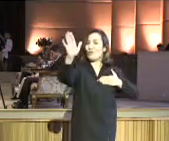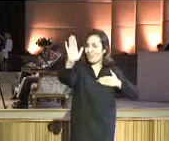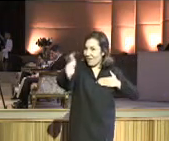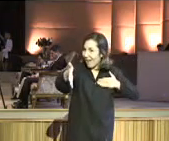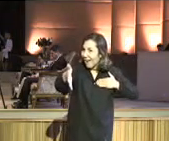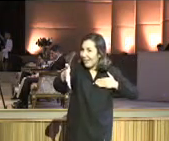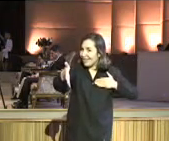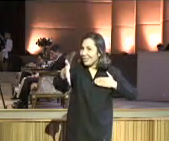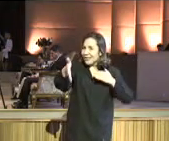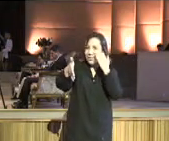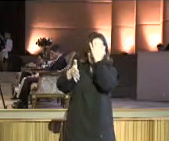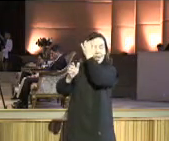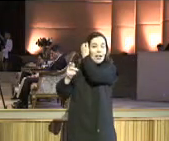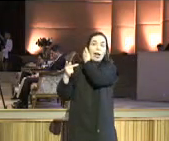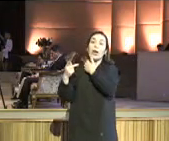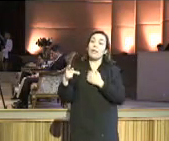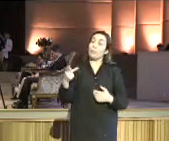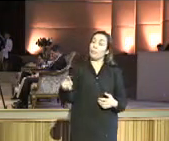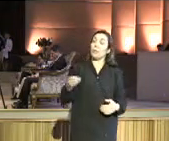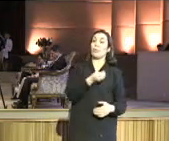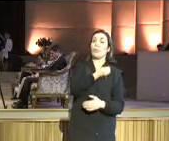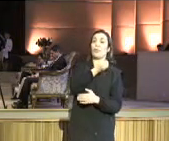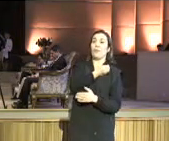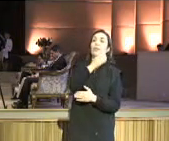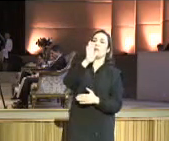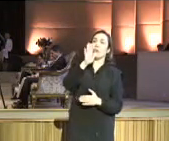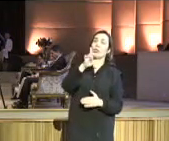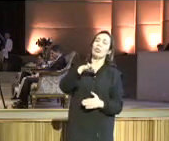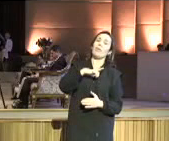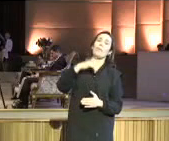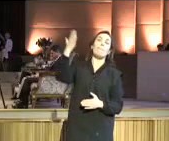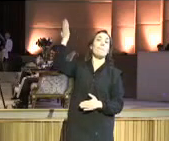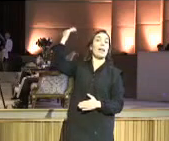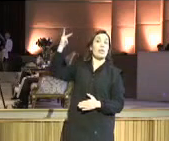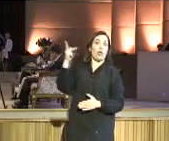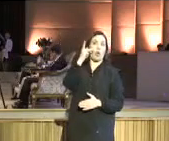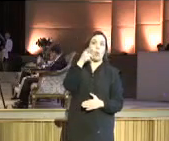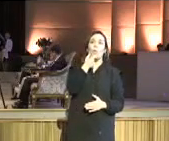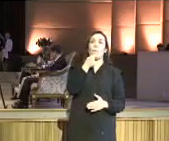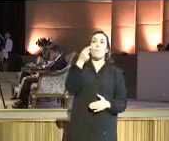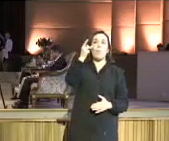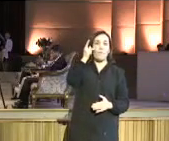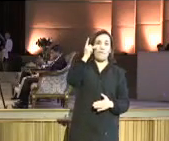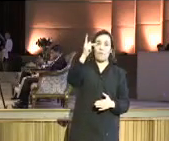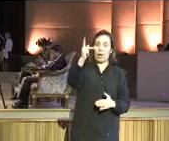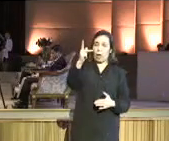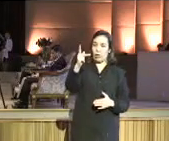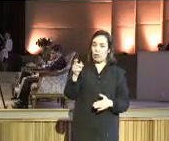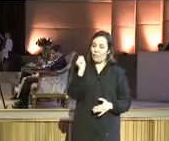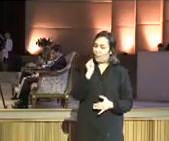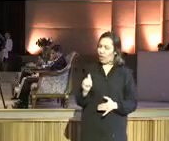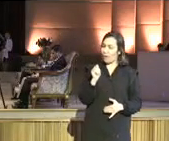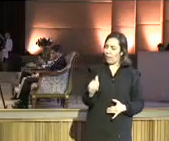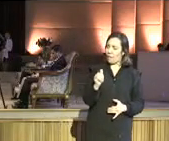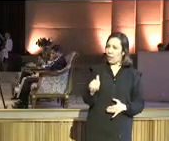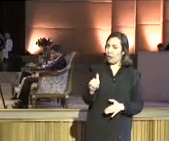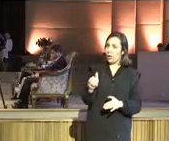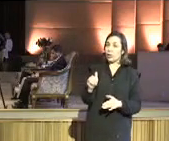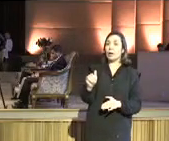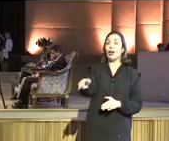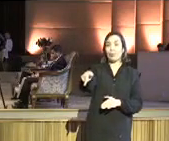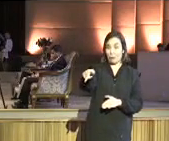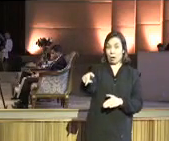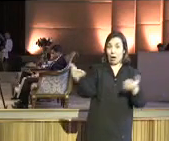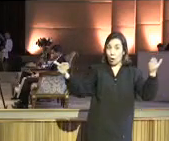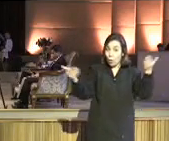E isso a gente pode ver descrito no segundo livro de Samuel, capítulos 13 até o capítulo